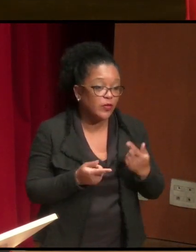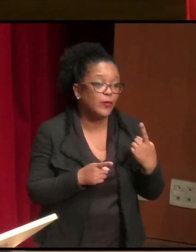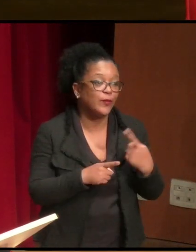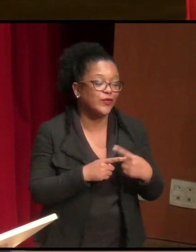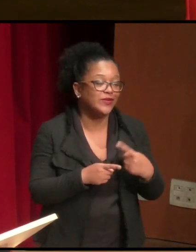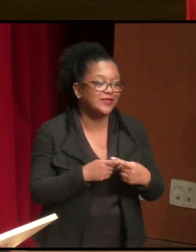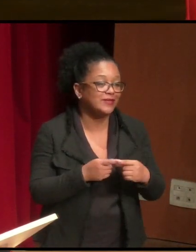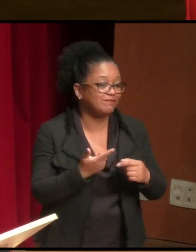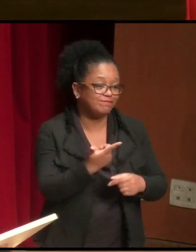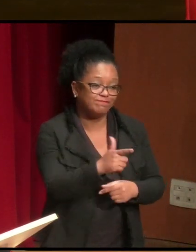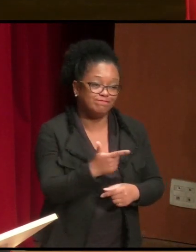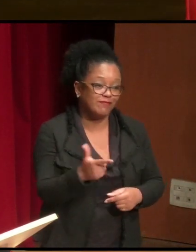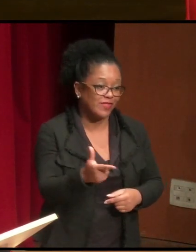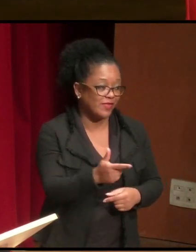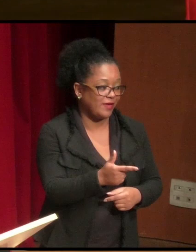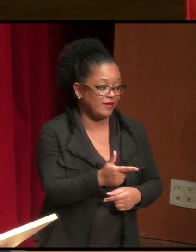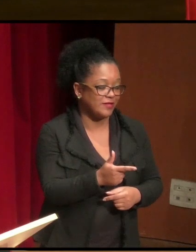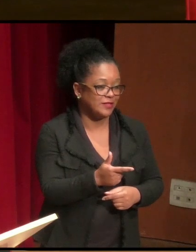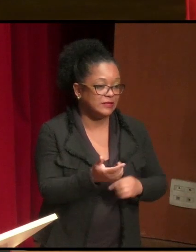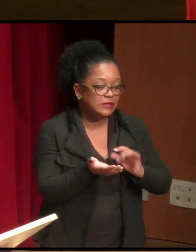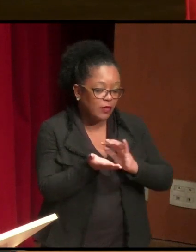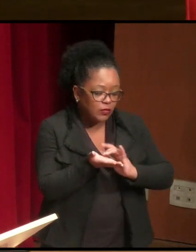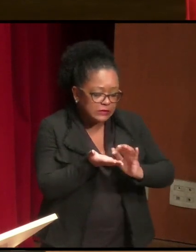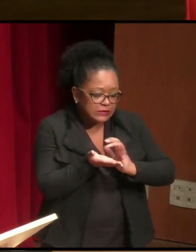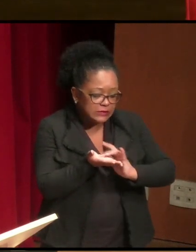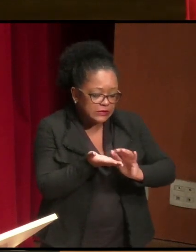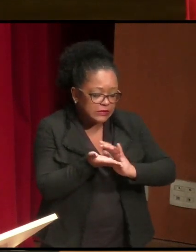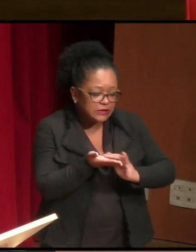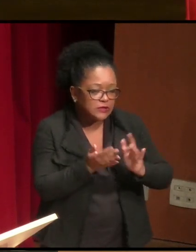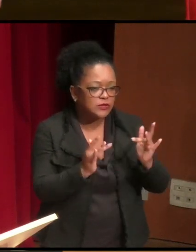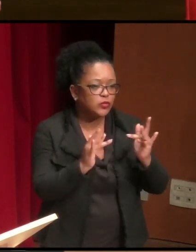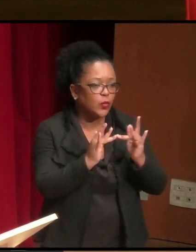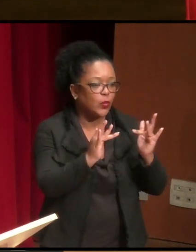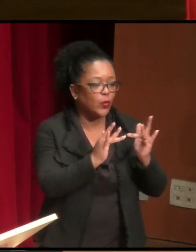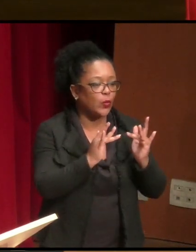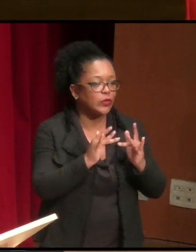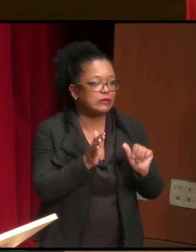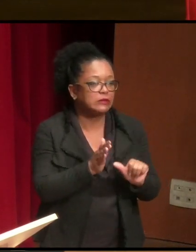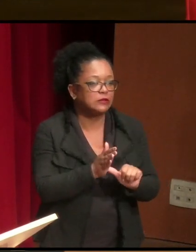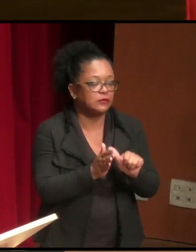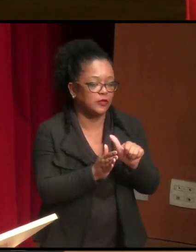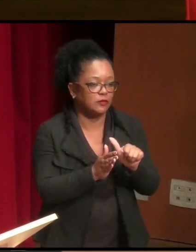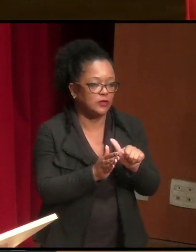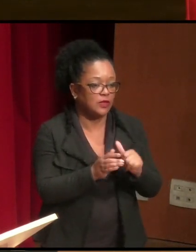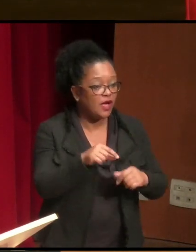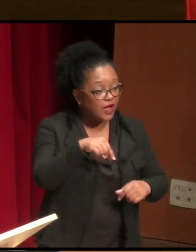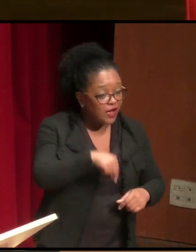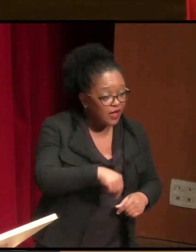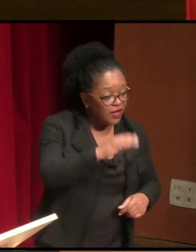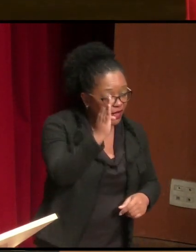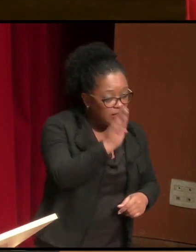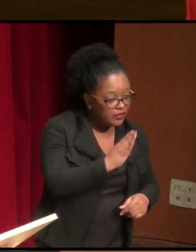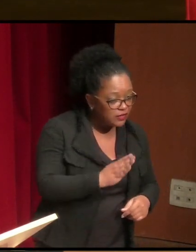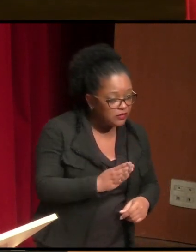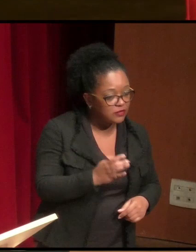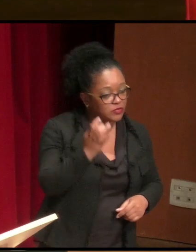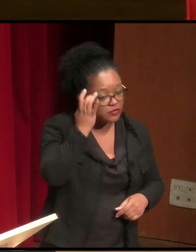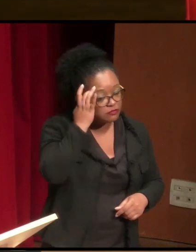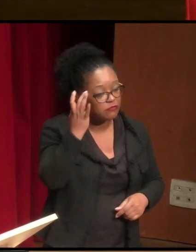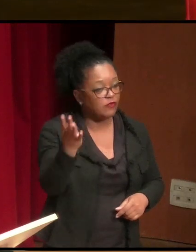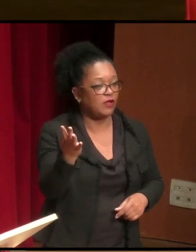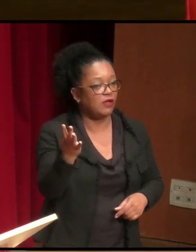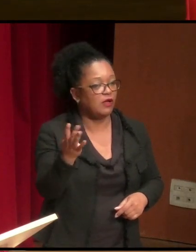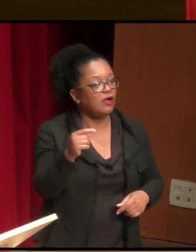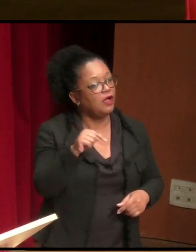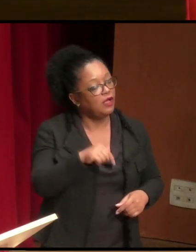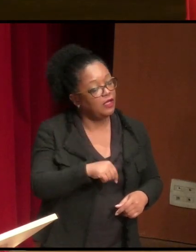ter o contato com o Braille. E aqui a gente quase que, com a graça de Deus, você vê a SBB